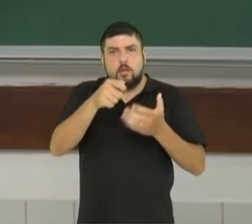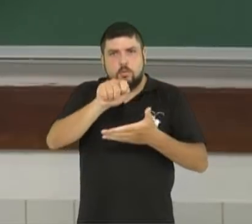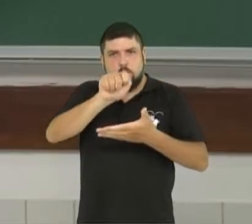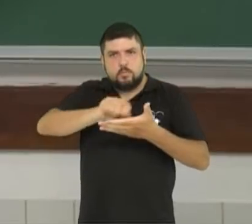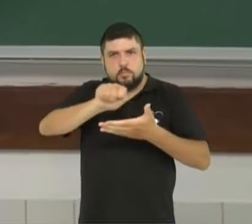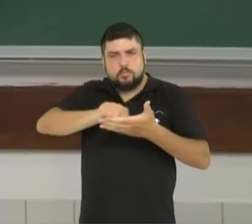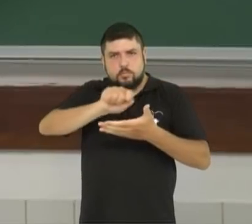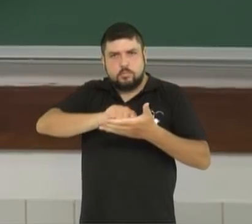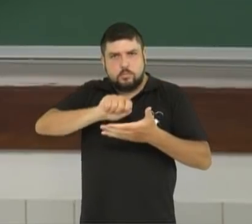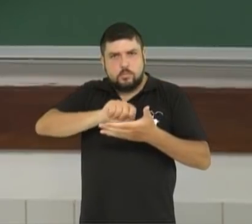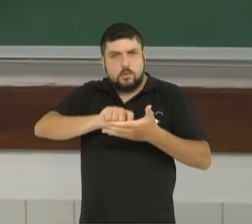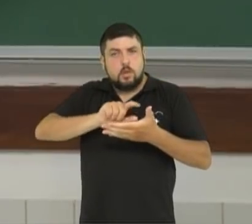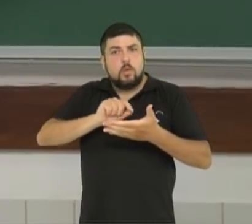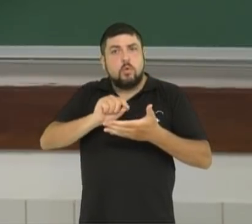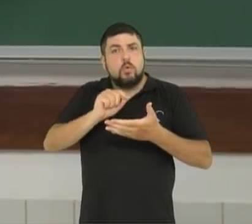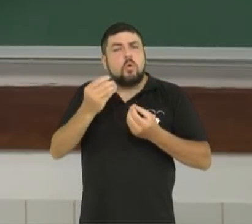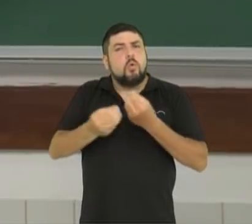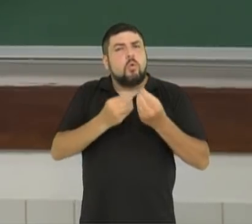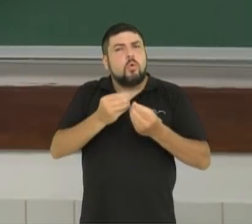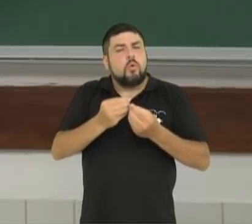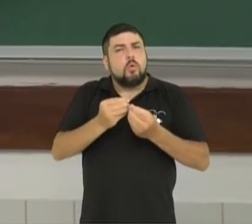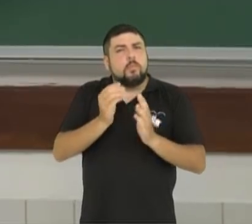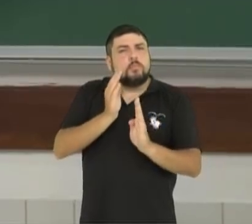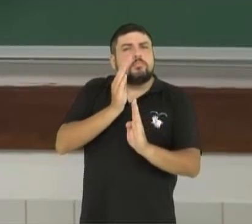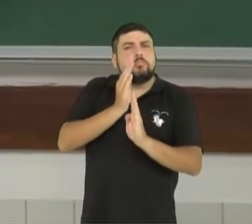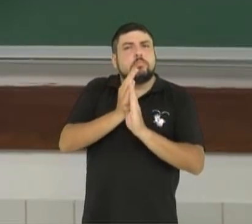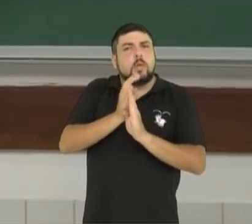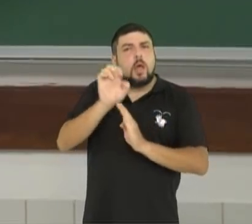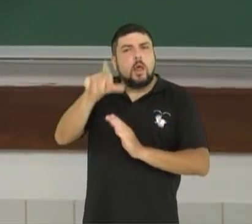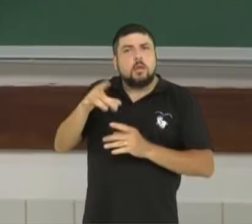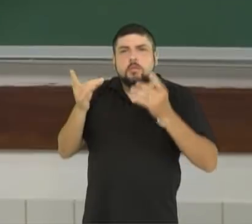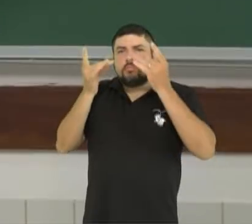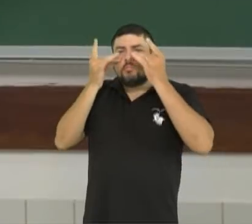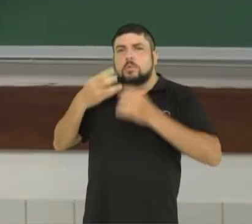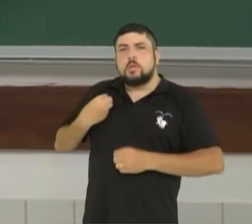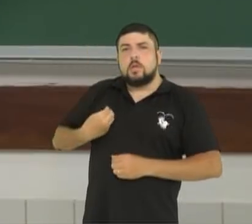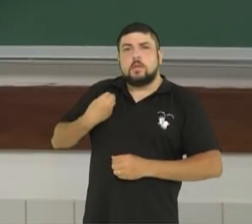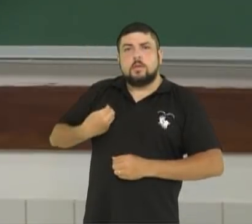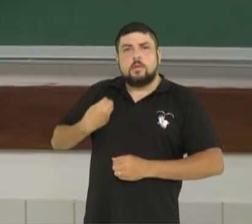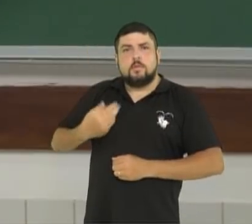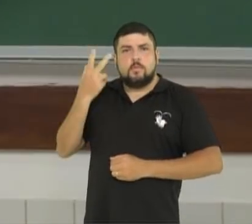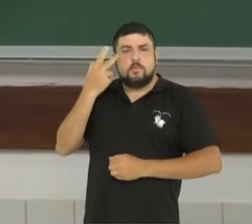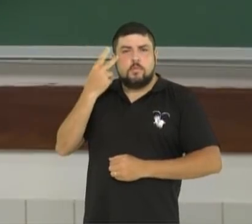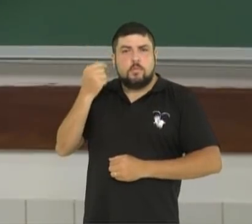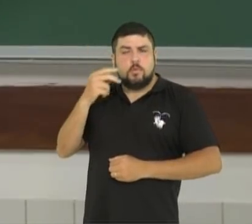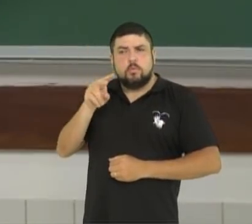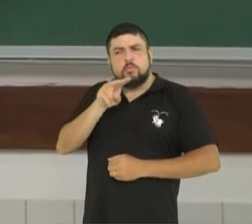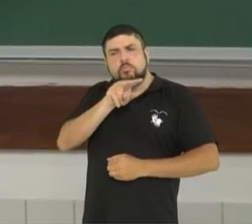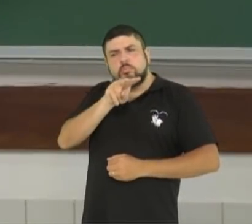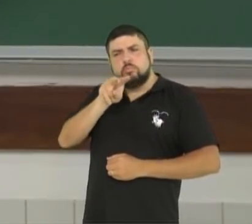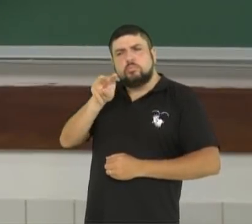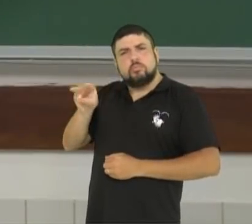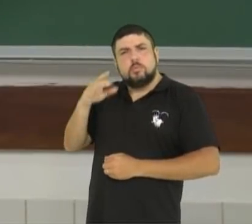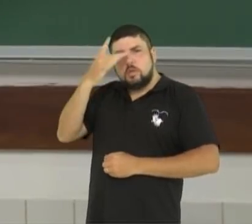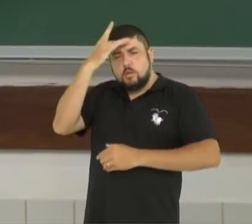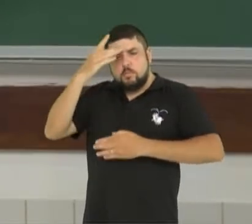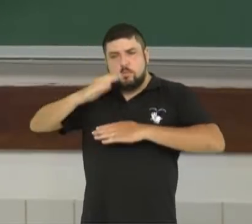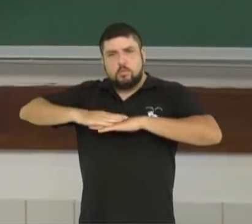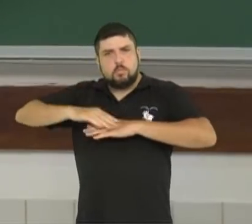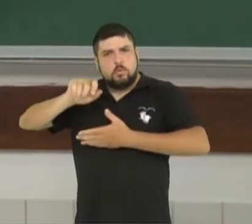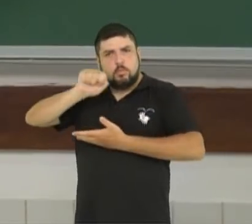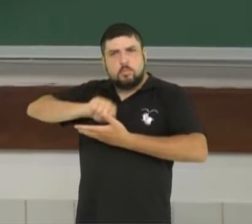a partir de uma situação vivenciada no cotidiano pelo cronista, né? Pelo autor, pela pessoa que resolve escrever